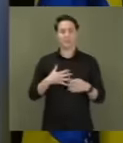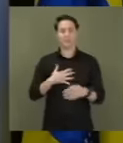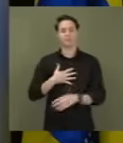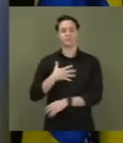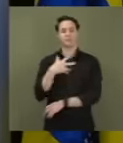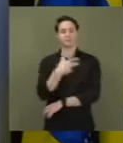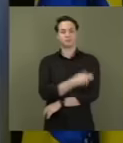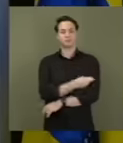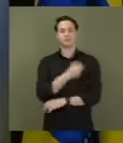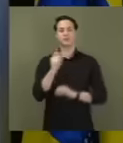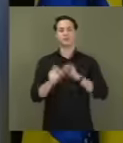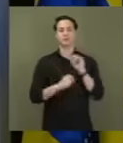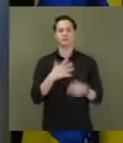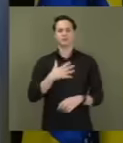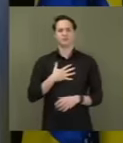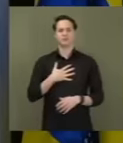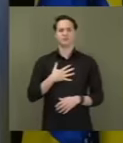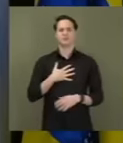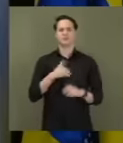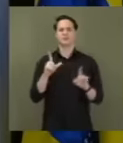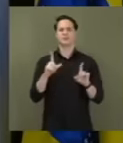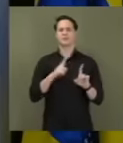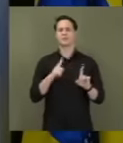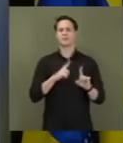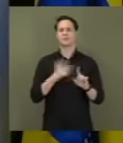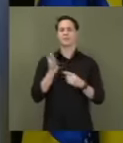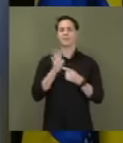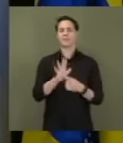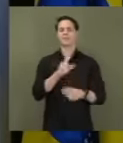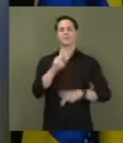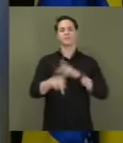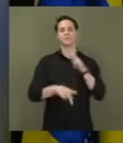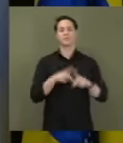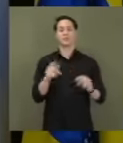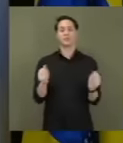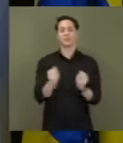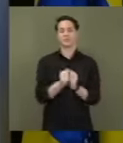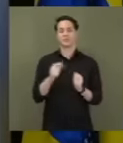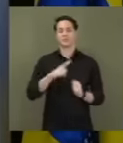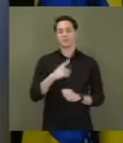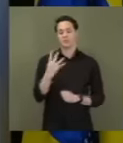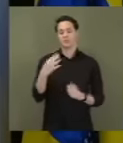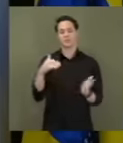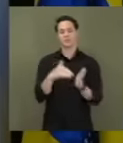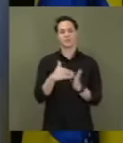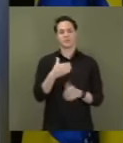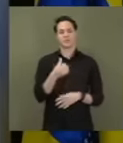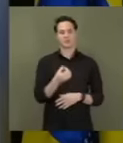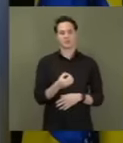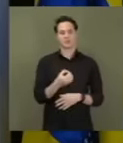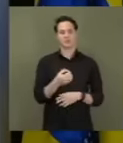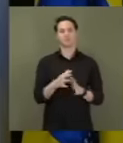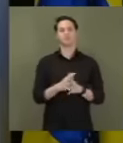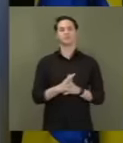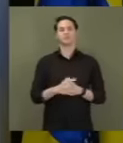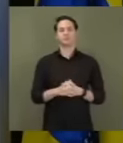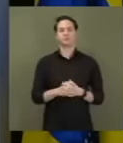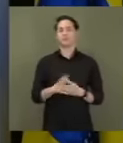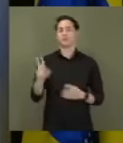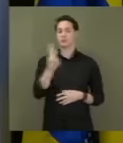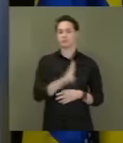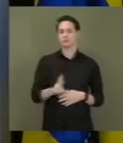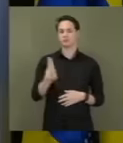Qdenga, com indicação para a população entre 4 a 60 anos. A aplicação